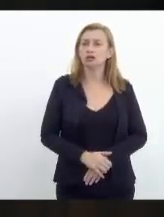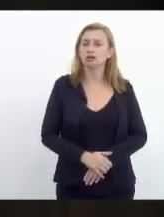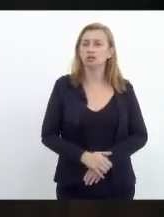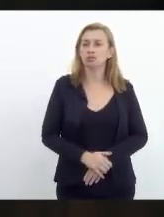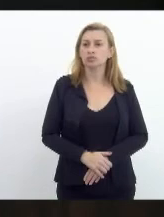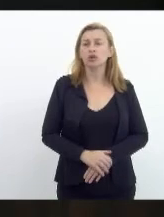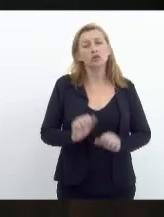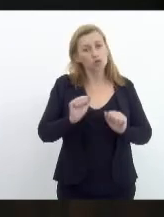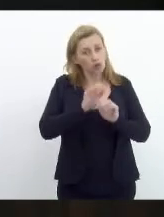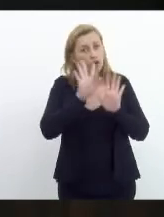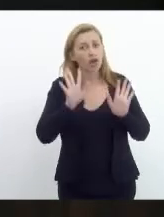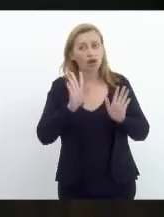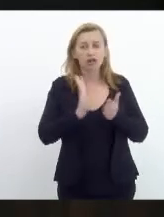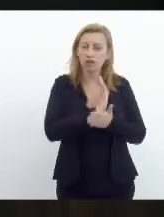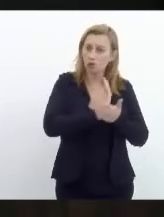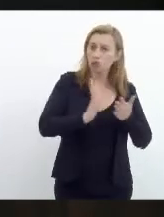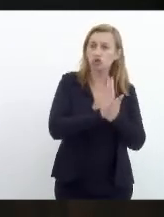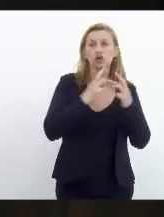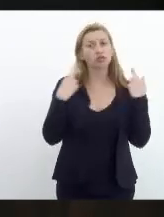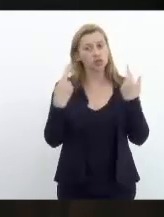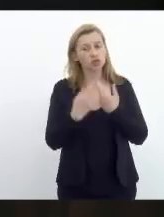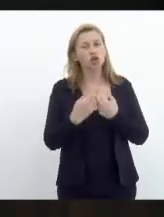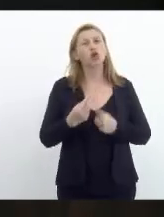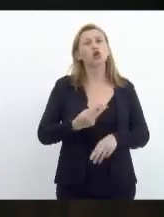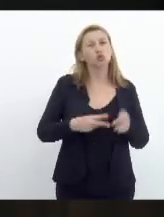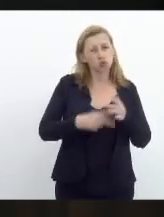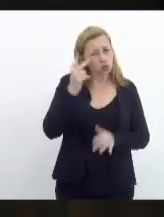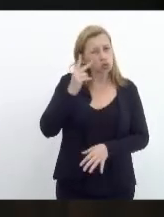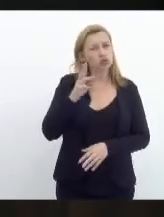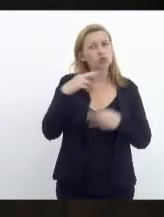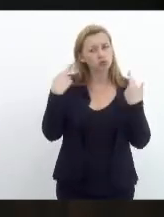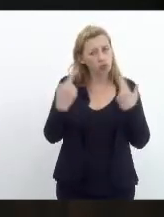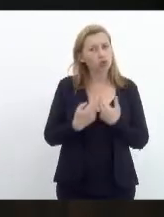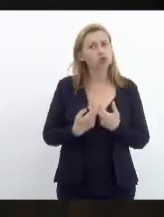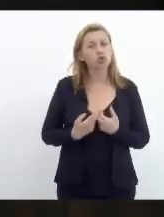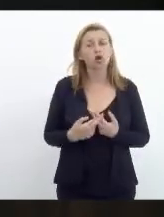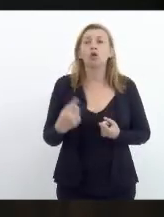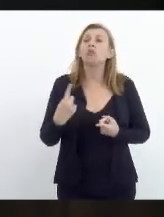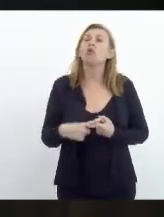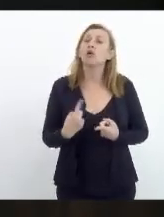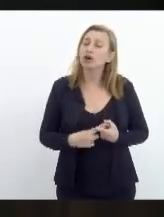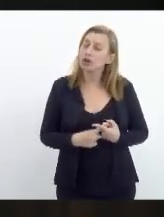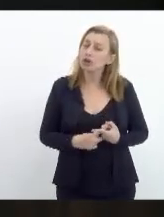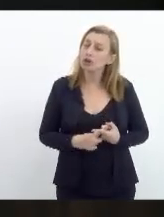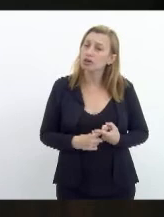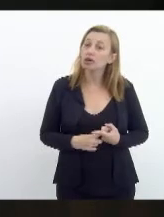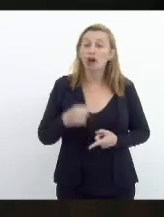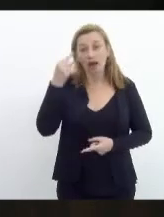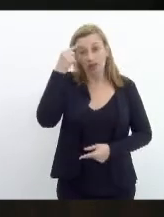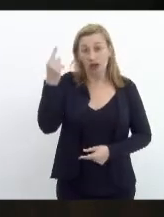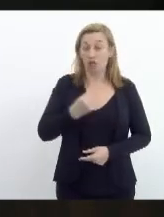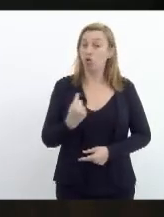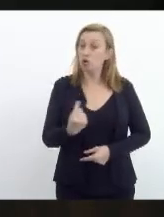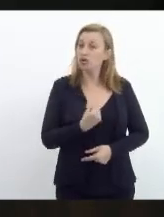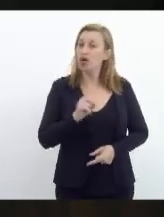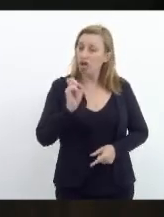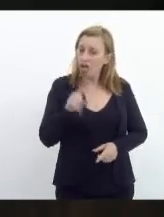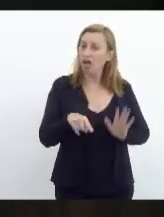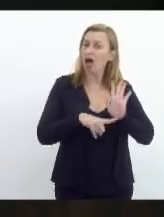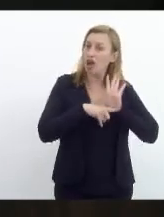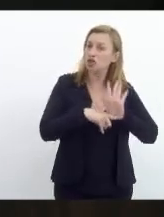E ficou claro isso em algumas reuniões, na verdade, duas reuniões. Porque a ideia nossa é